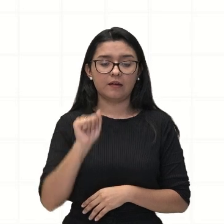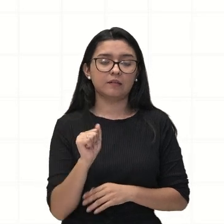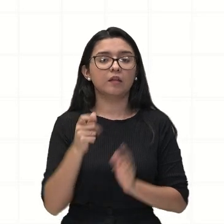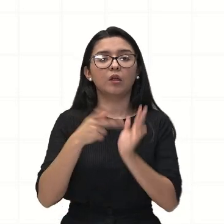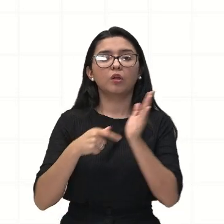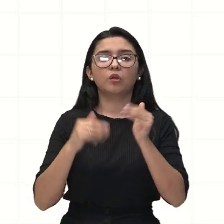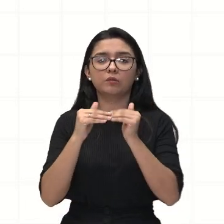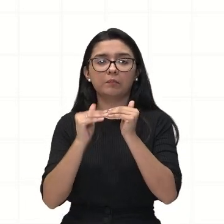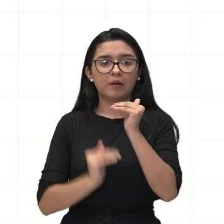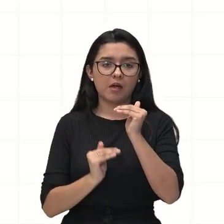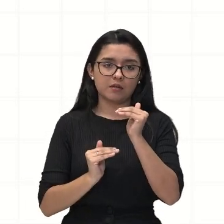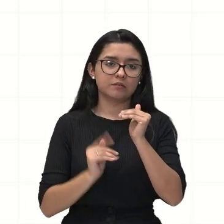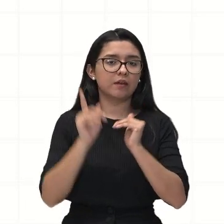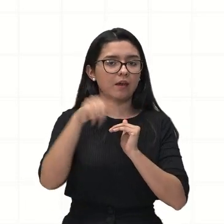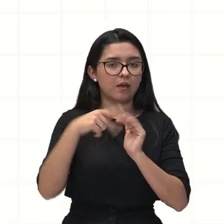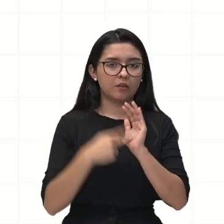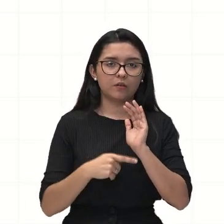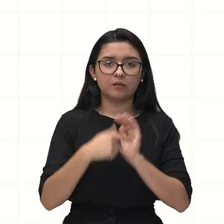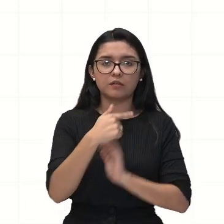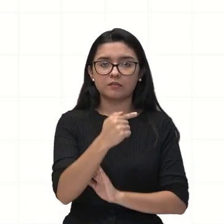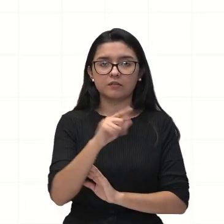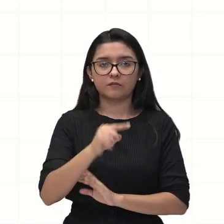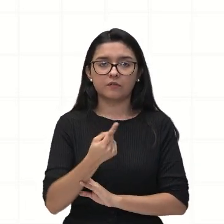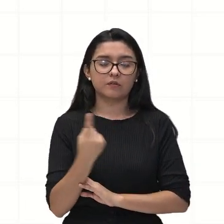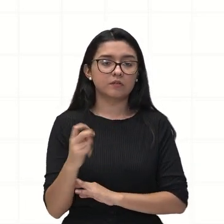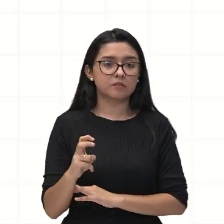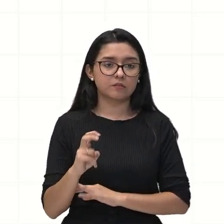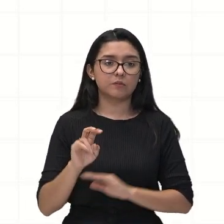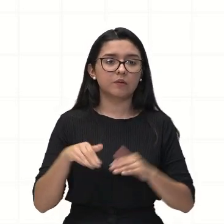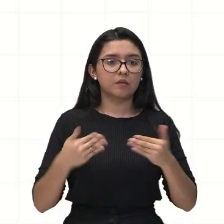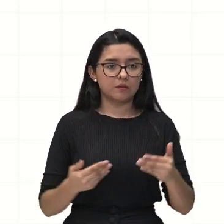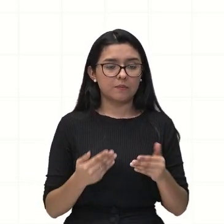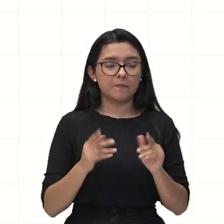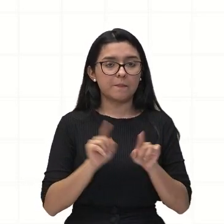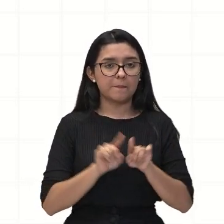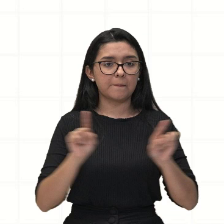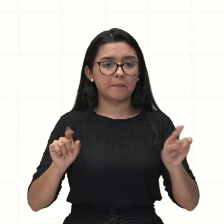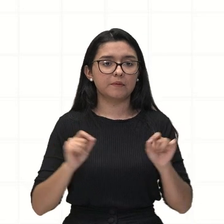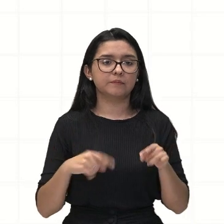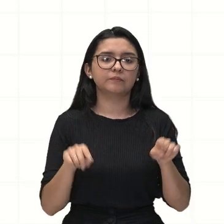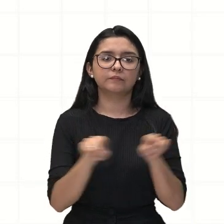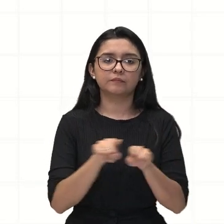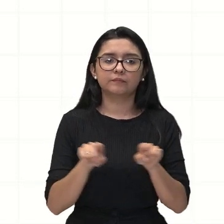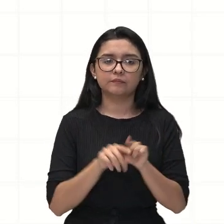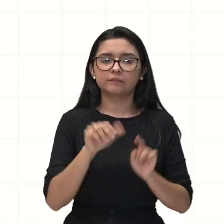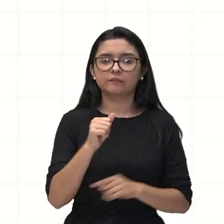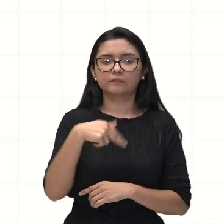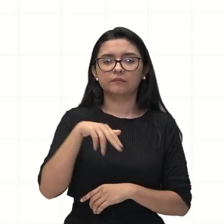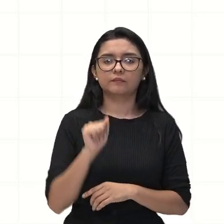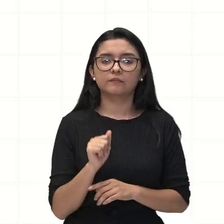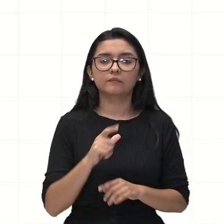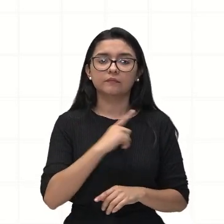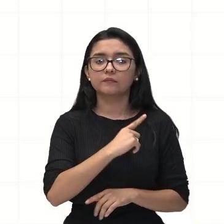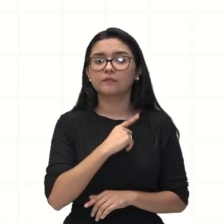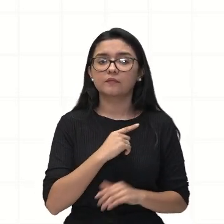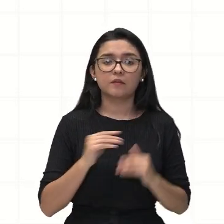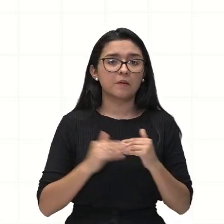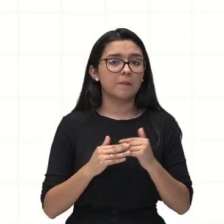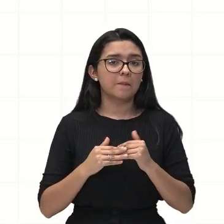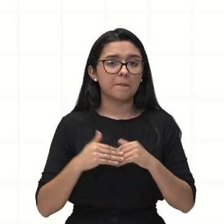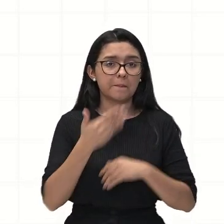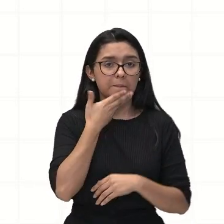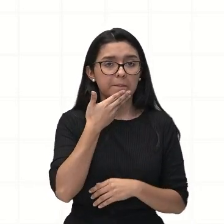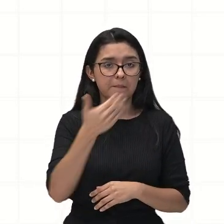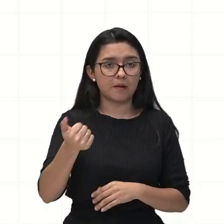rendimento menor dos três. Em contrapartida, essa mesma aluna, a Ana, teve o melhor